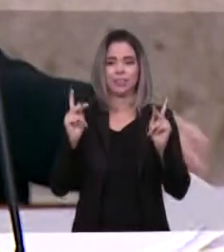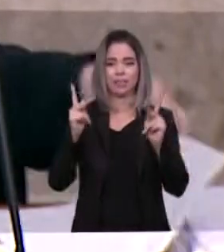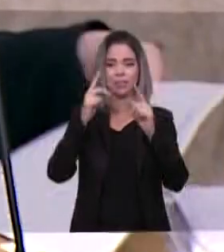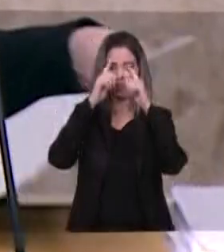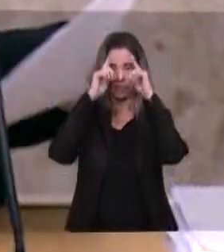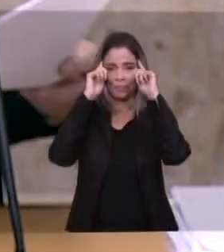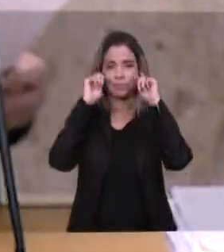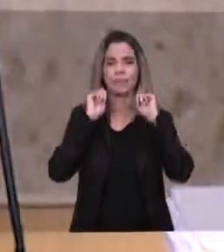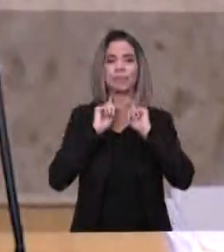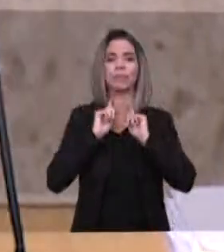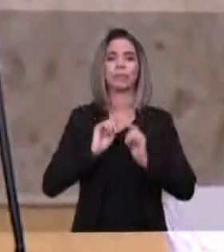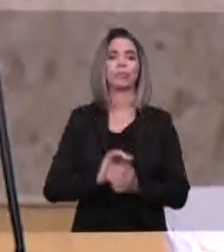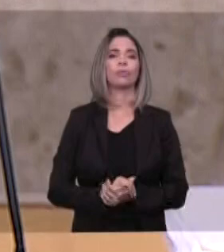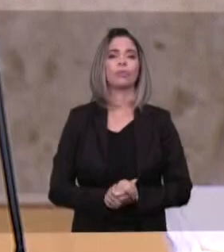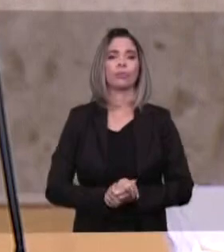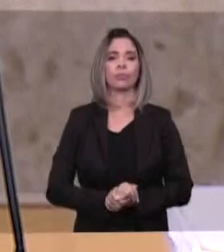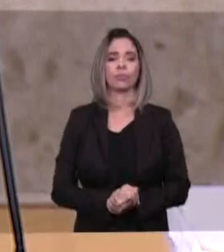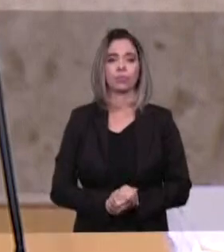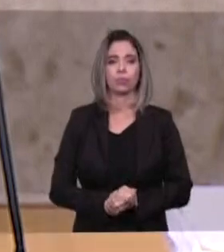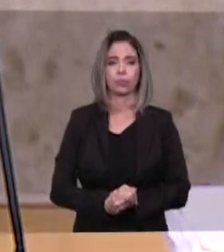isso.